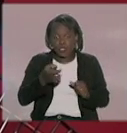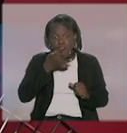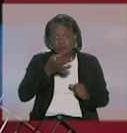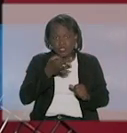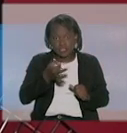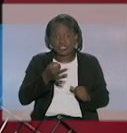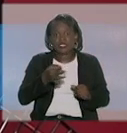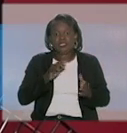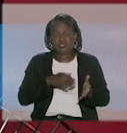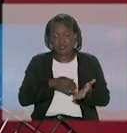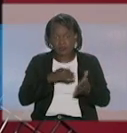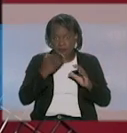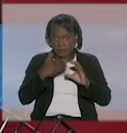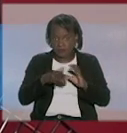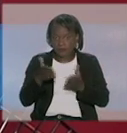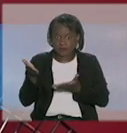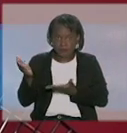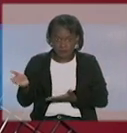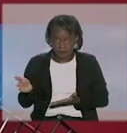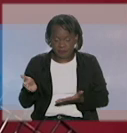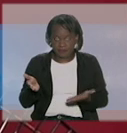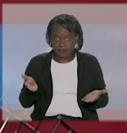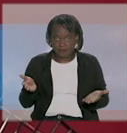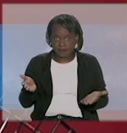sua sugestão para